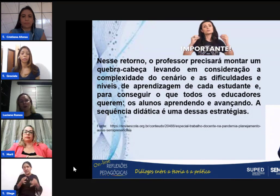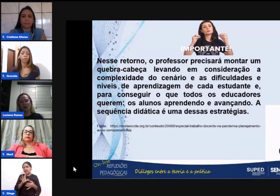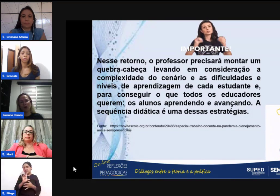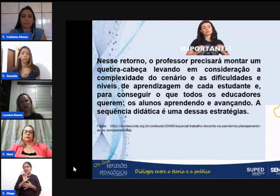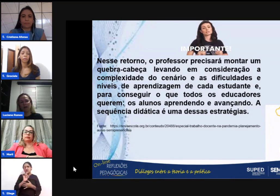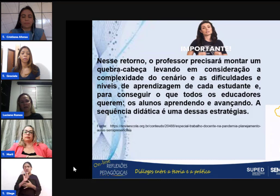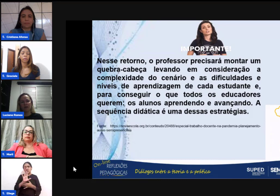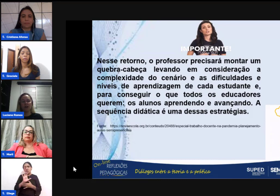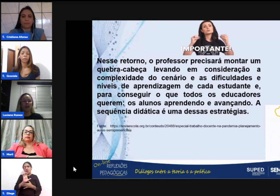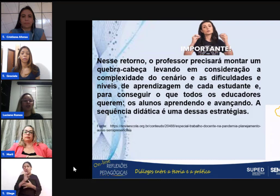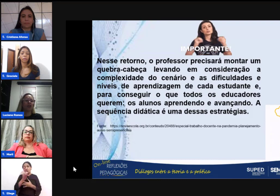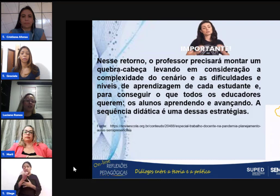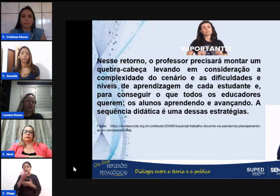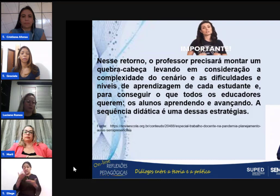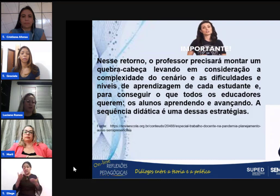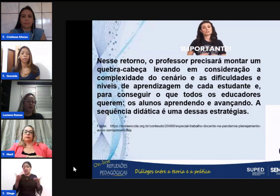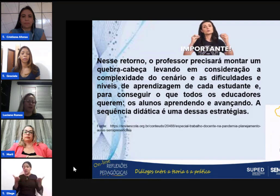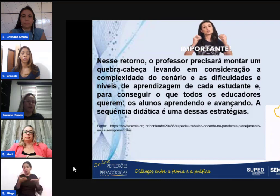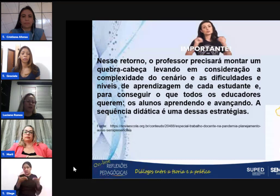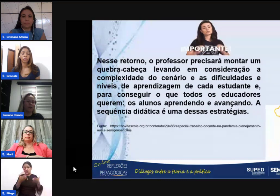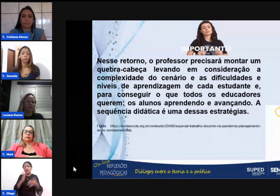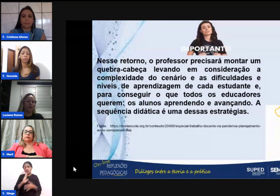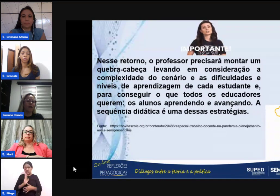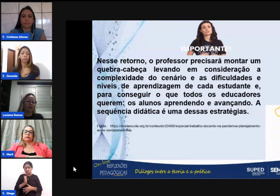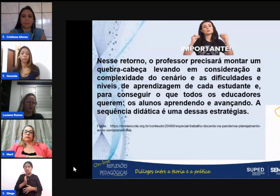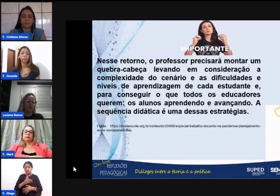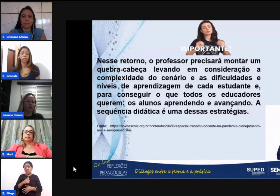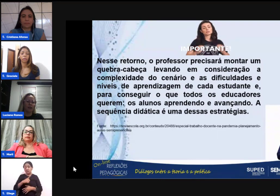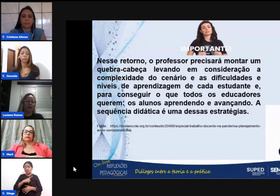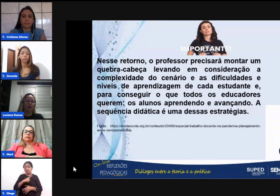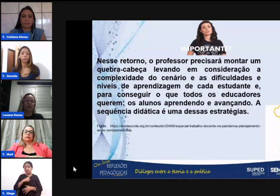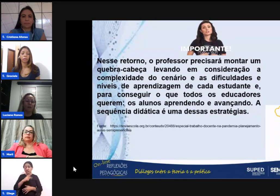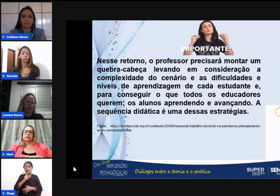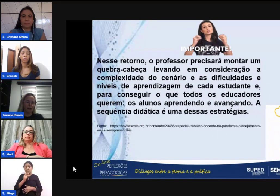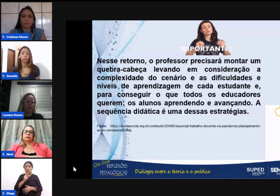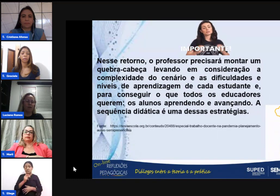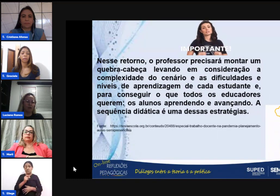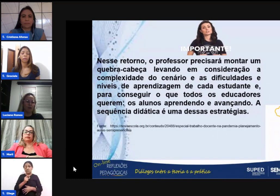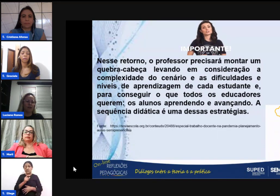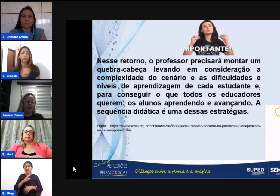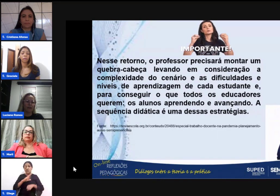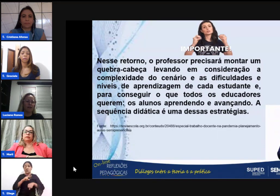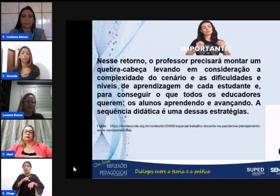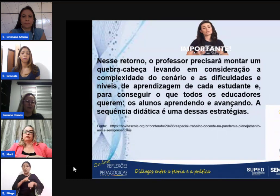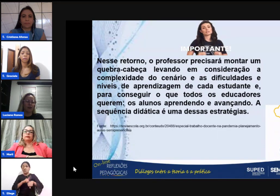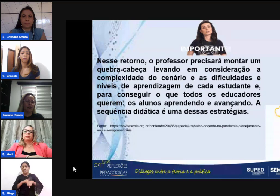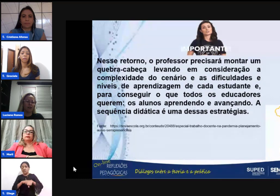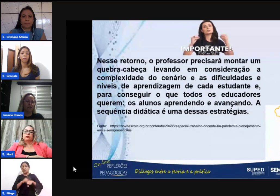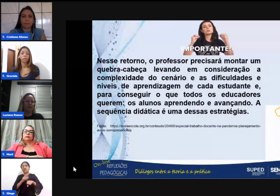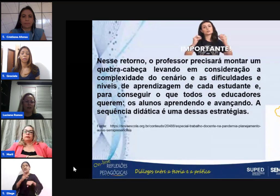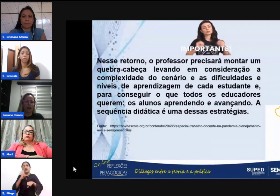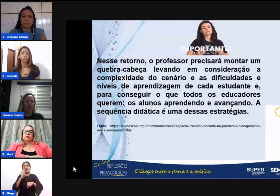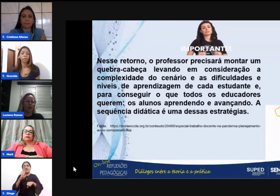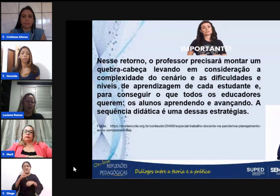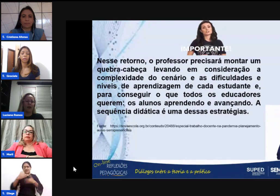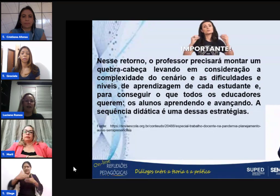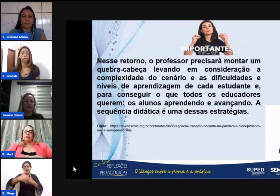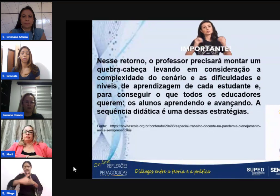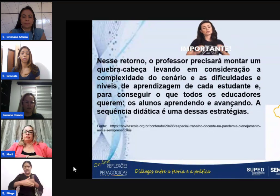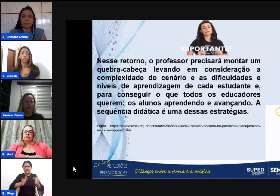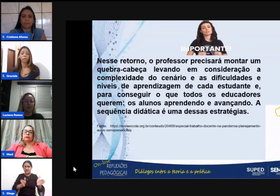acontecendo agora. Nós já tínhamos momentos que nos deparávamos com as salas heterogêneas,